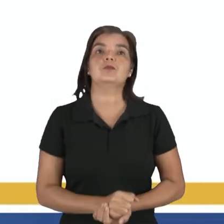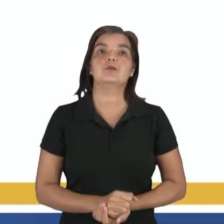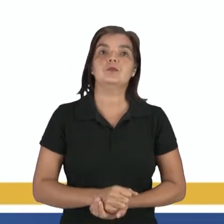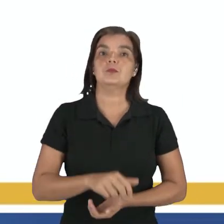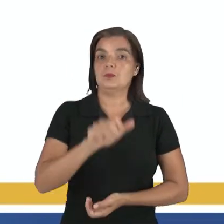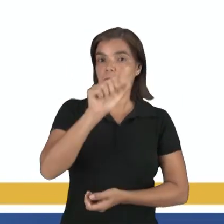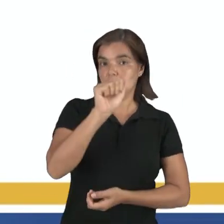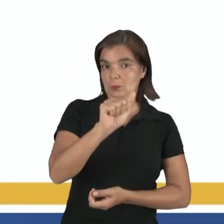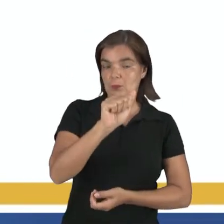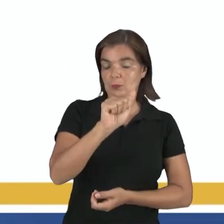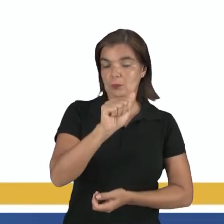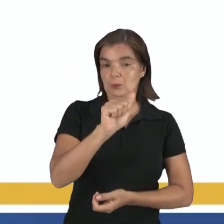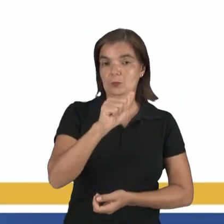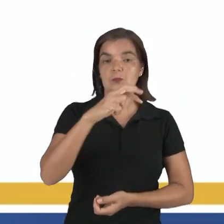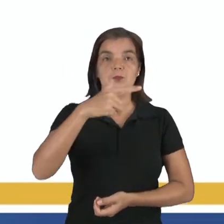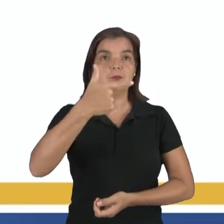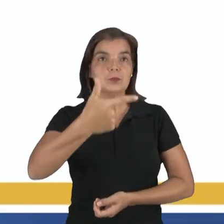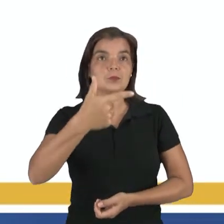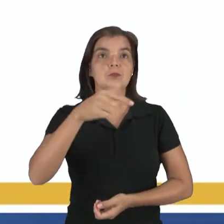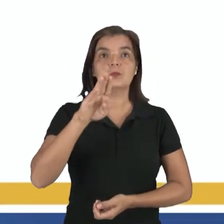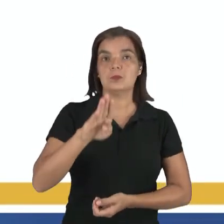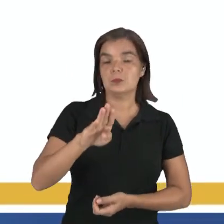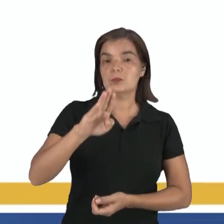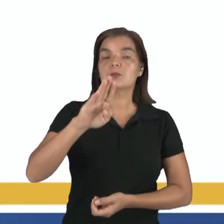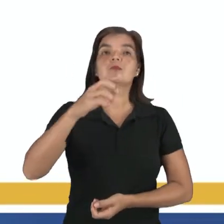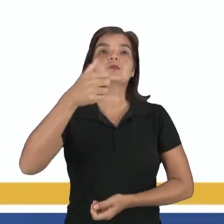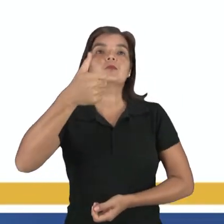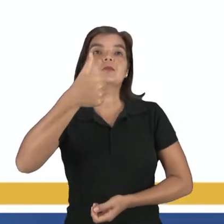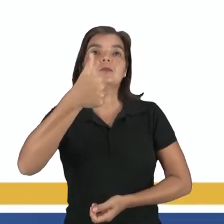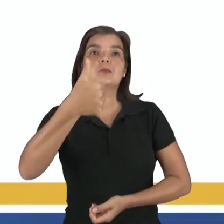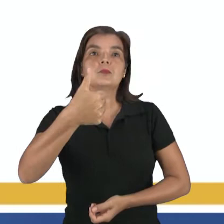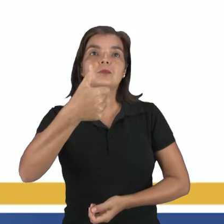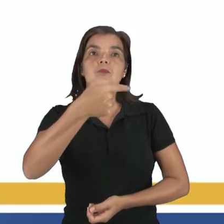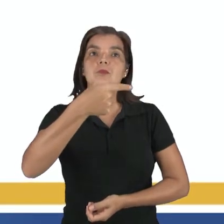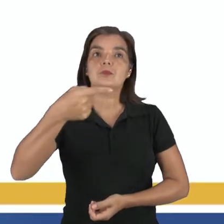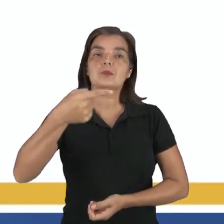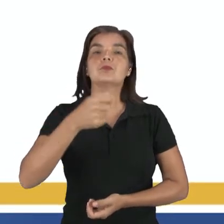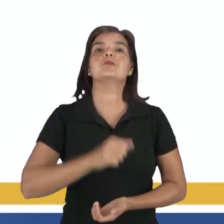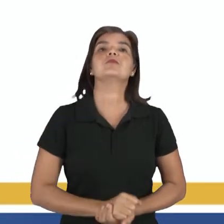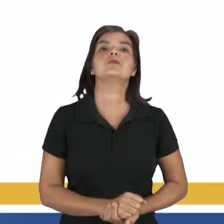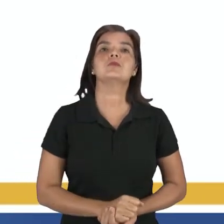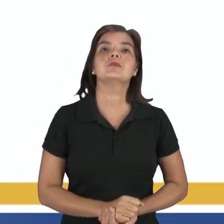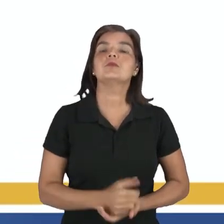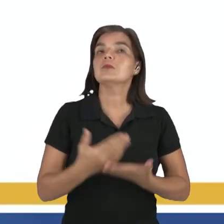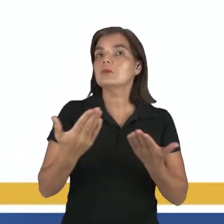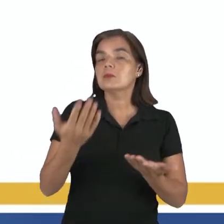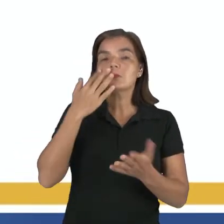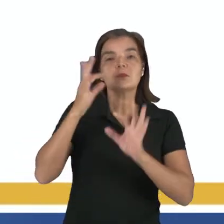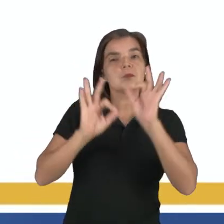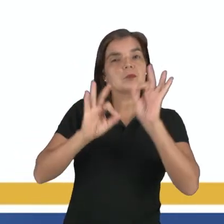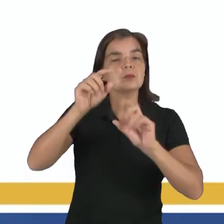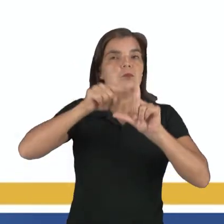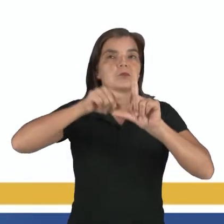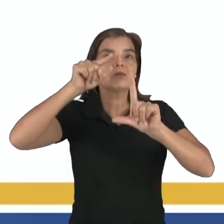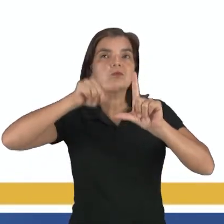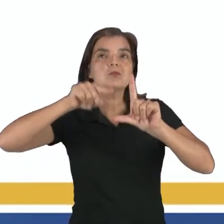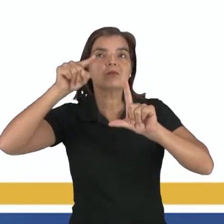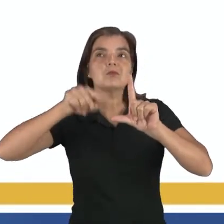o meu A é igual a 2 e o meu B é igual a menos 1. Para